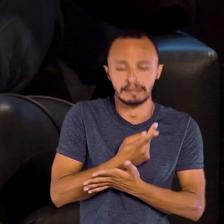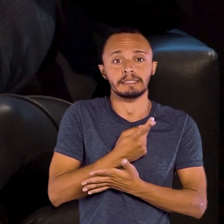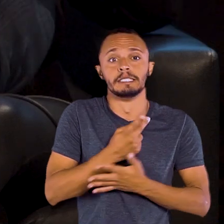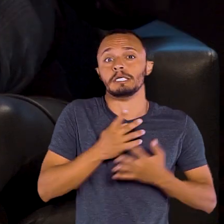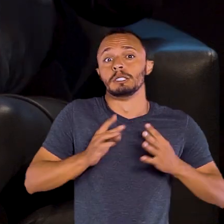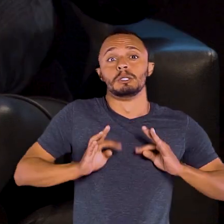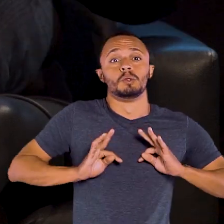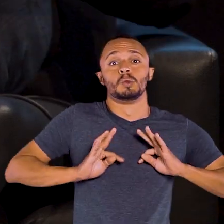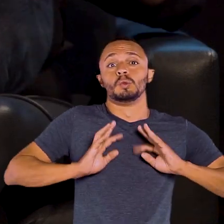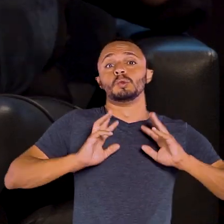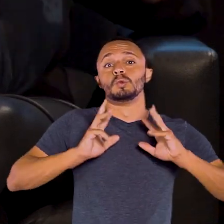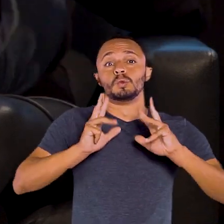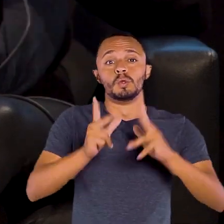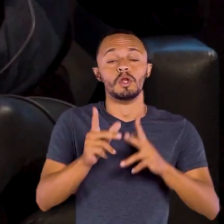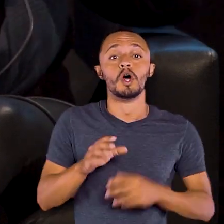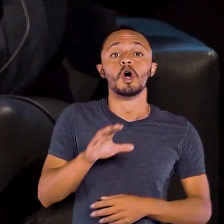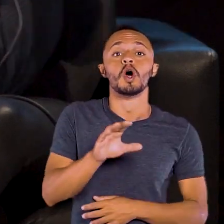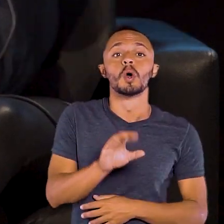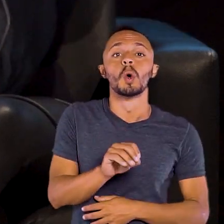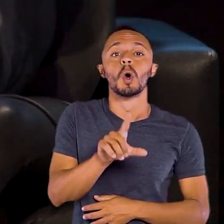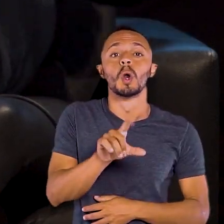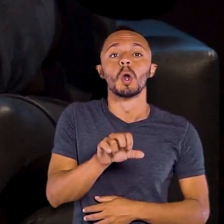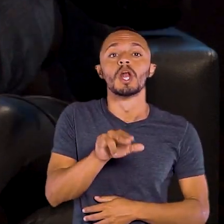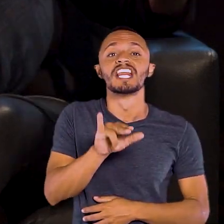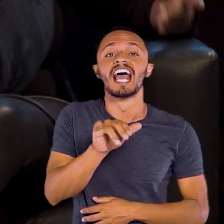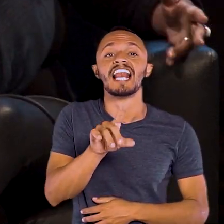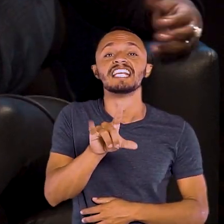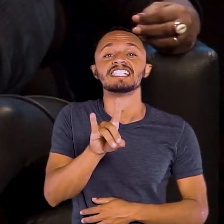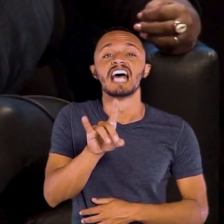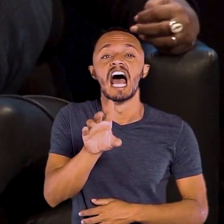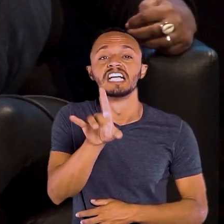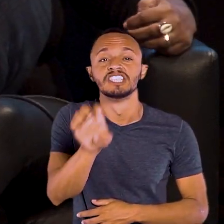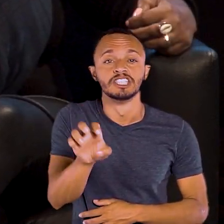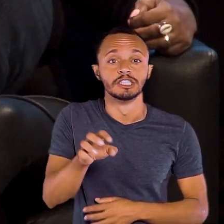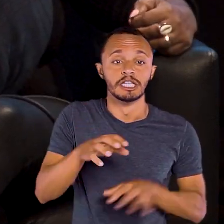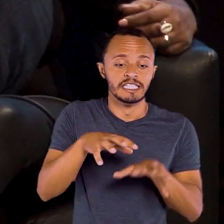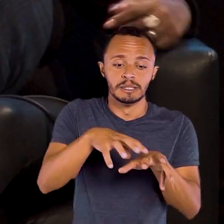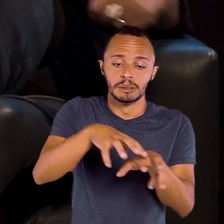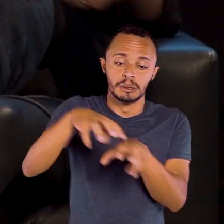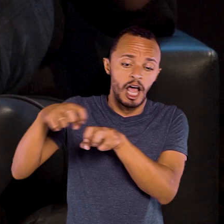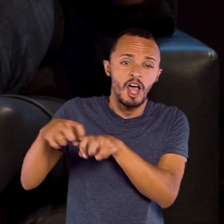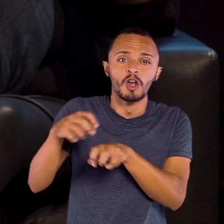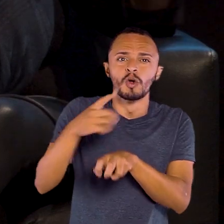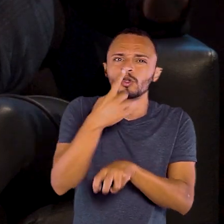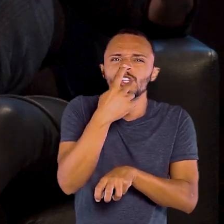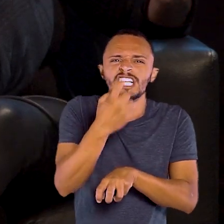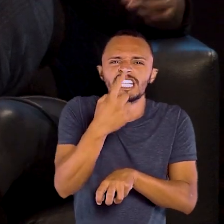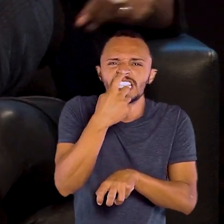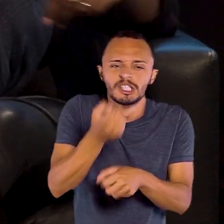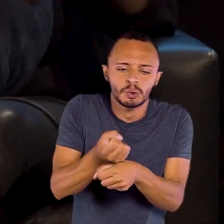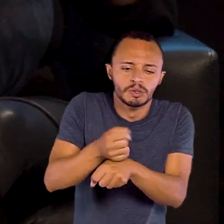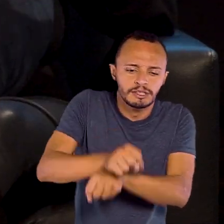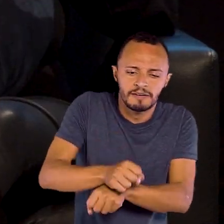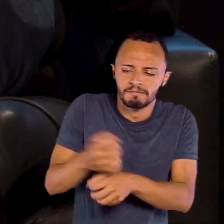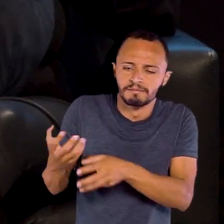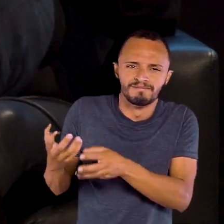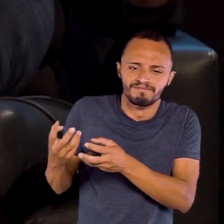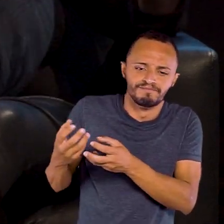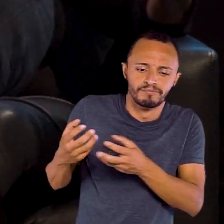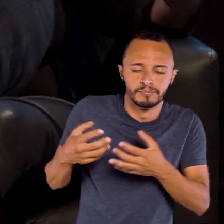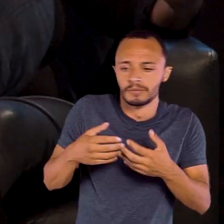nossa colonialidade, todo o nosso lixo escravocrata. Então, um monte de pedido de socorro em